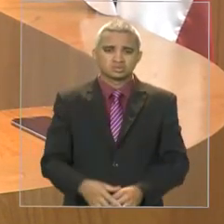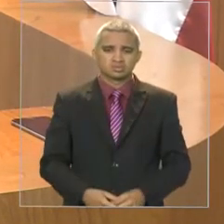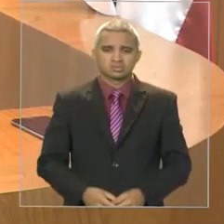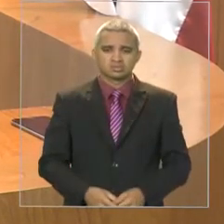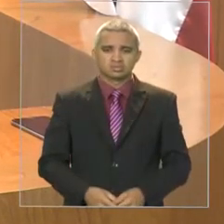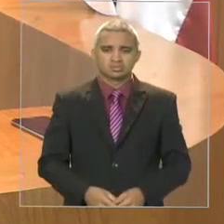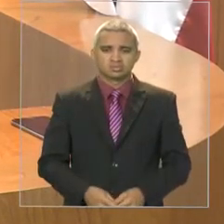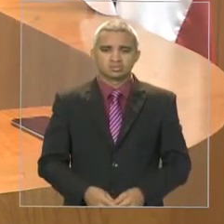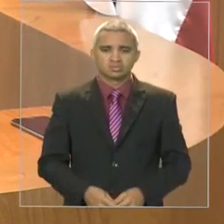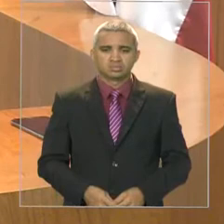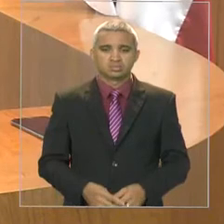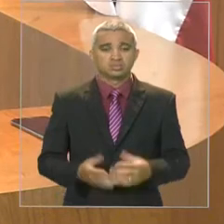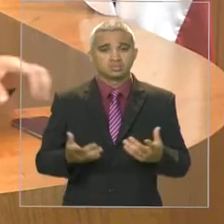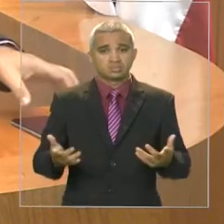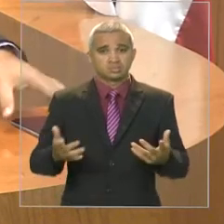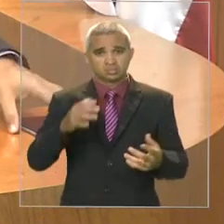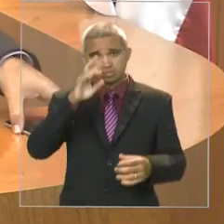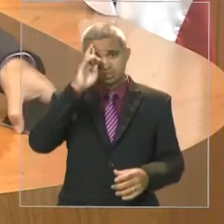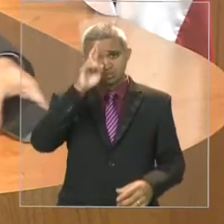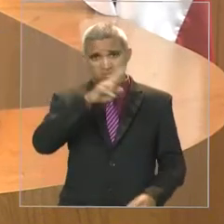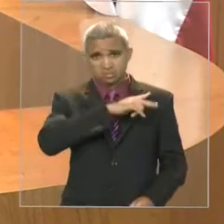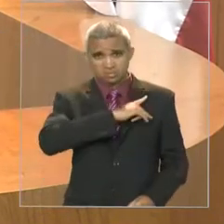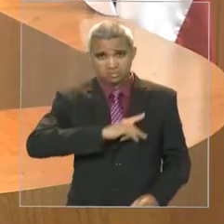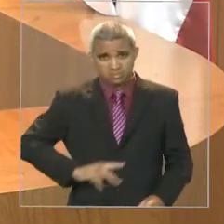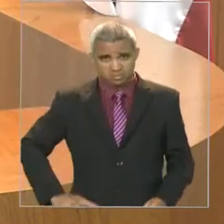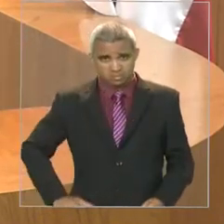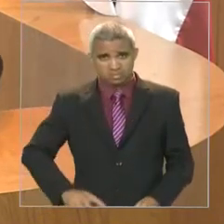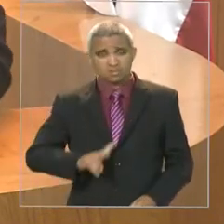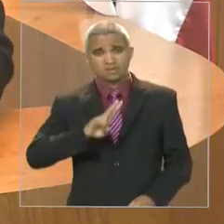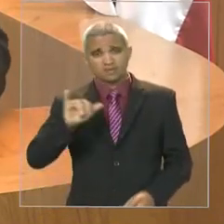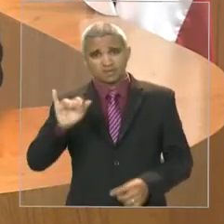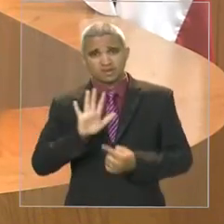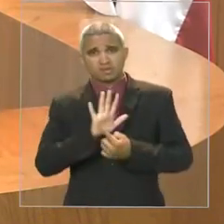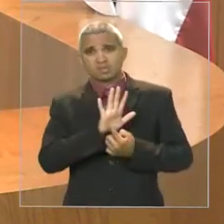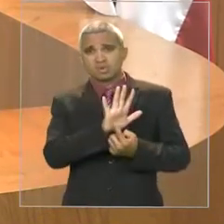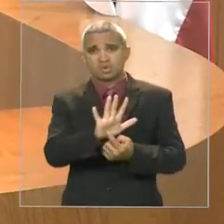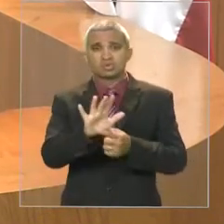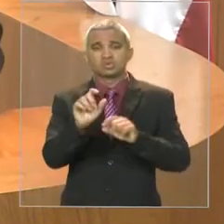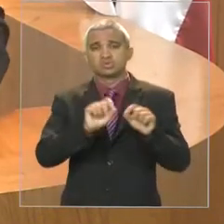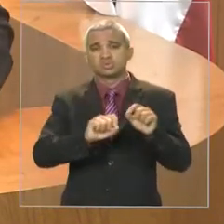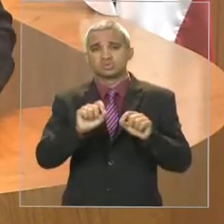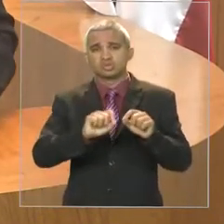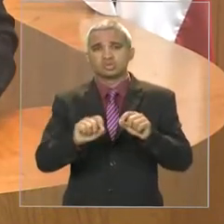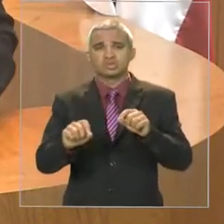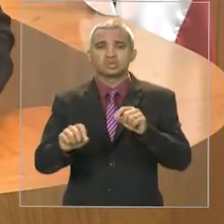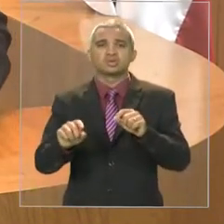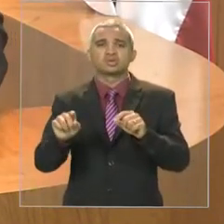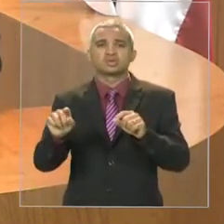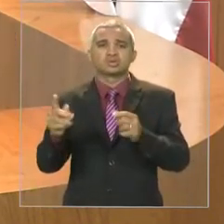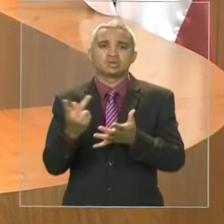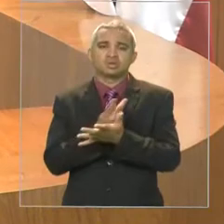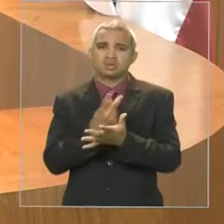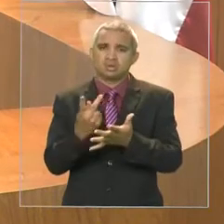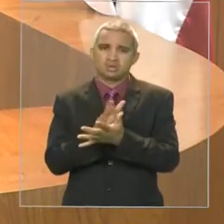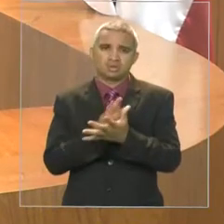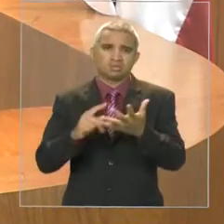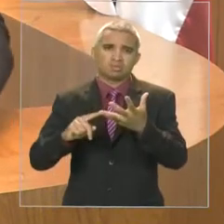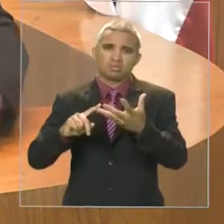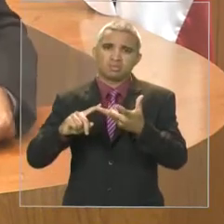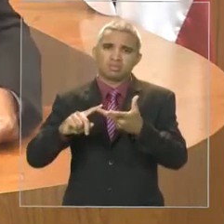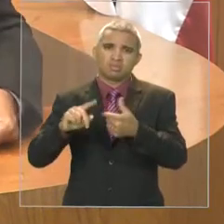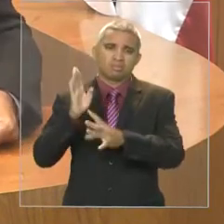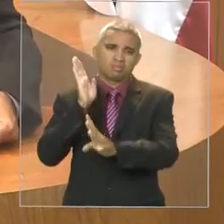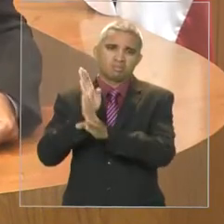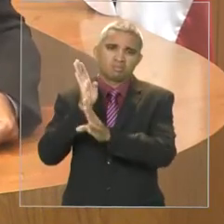E assim, senhor presidente, vai se mostrando a improbidade nesse governo Flávio Dino. É assim em várias secretarias, é